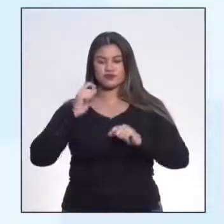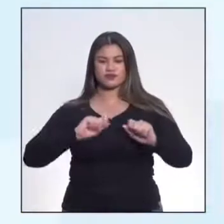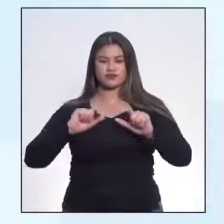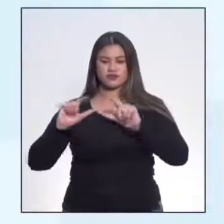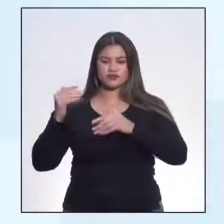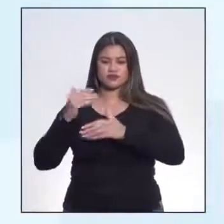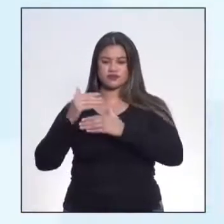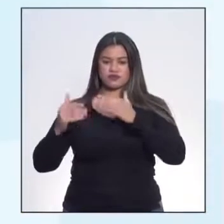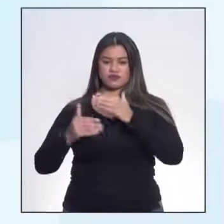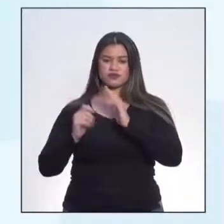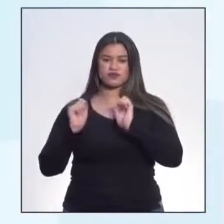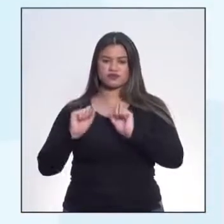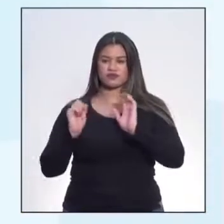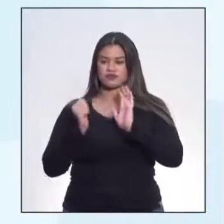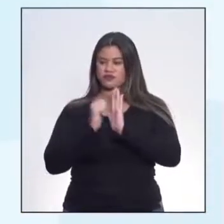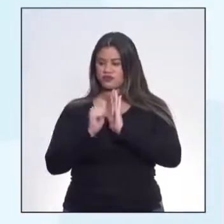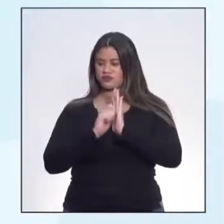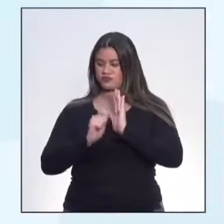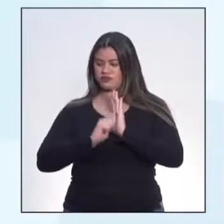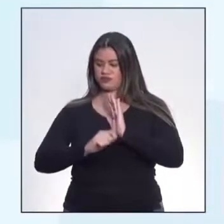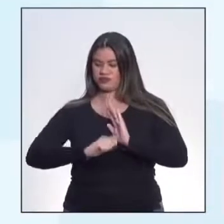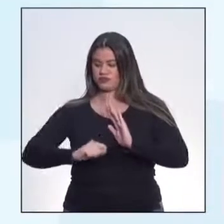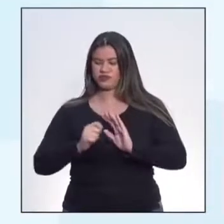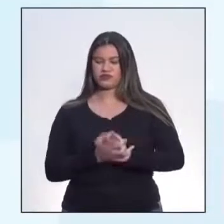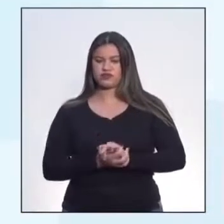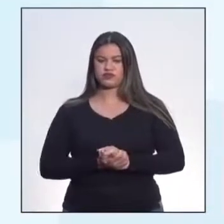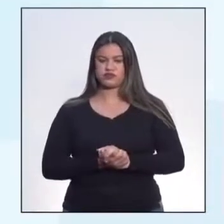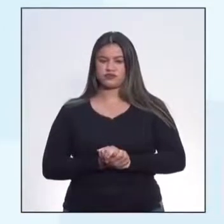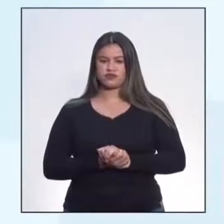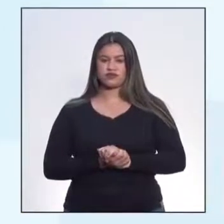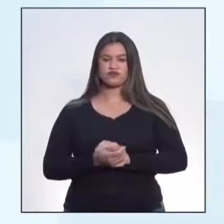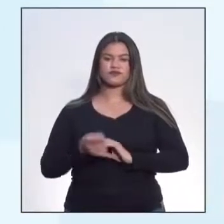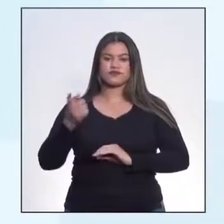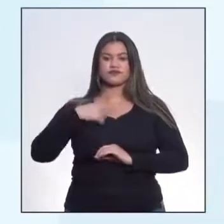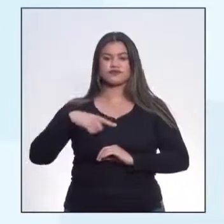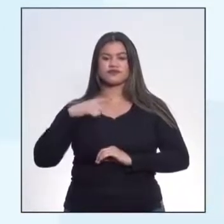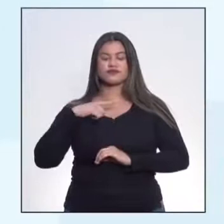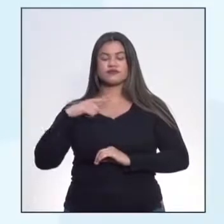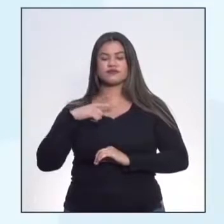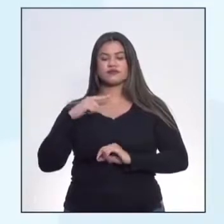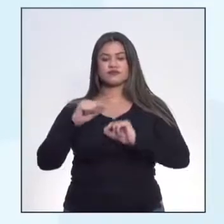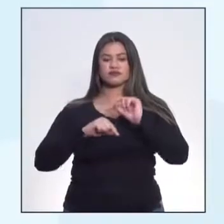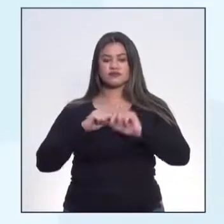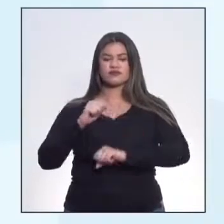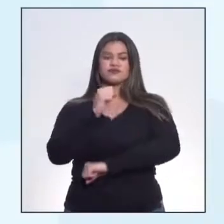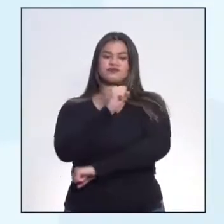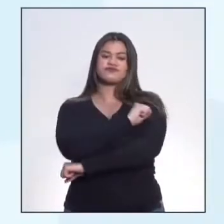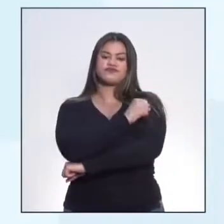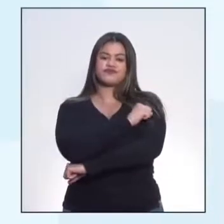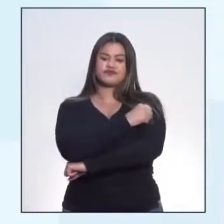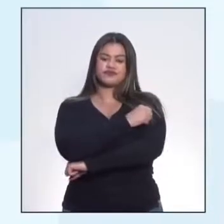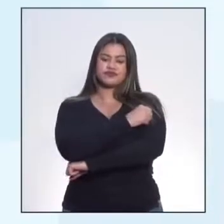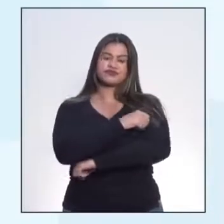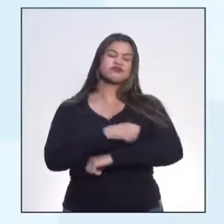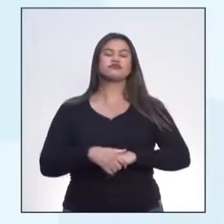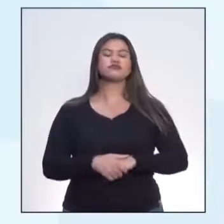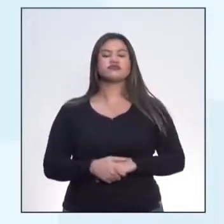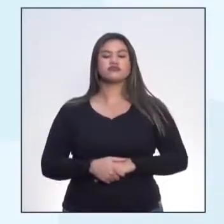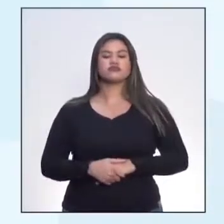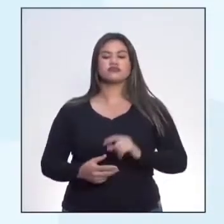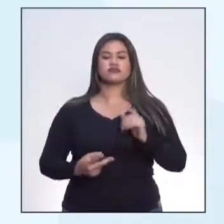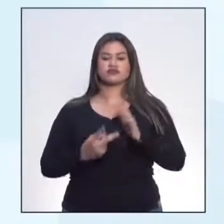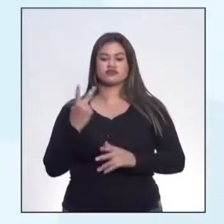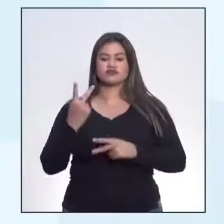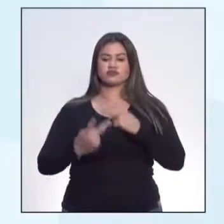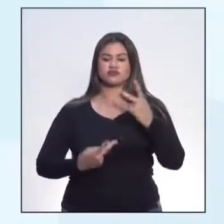e façam as anotações possíveis. Então, nós temos uma aula do 8º ano, do 2º bimestre.